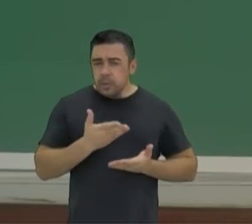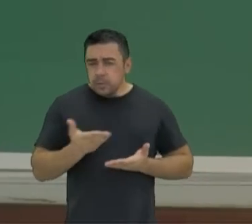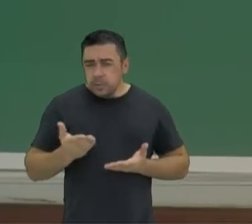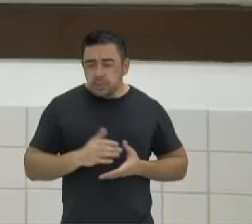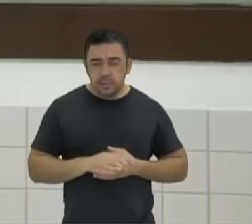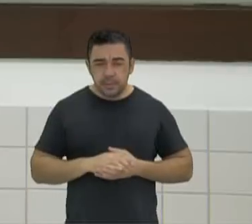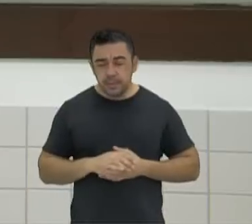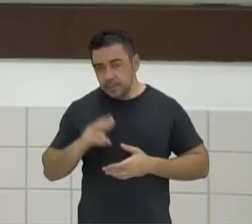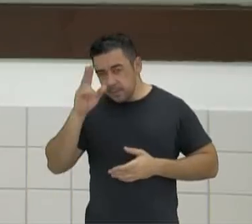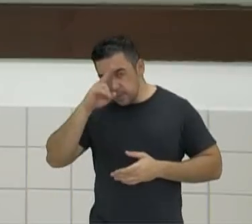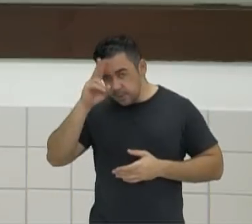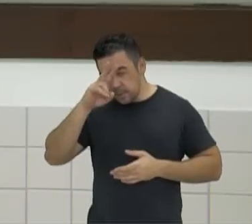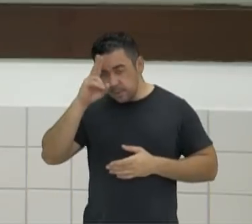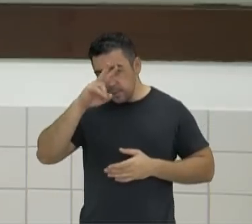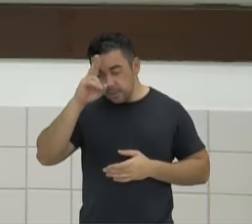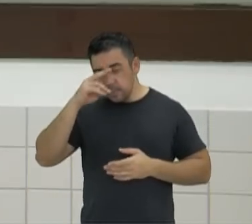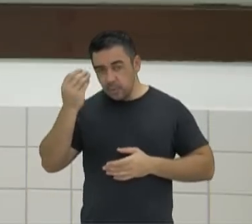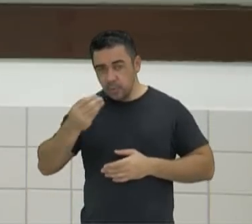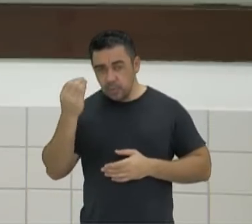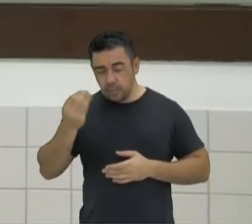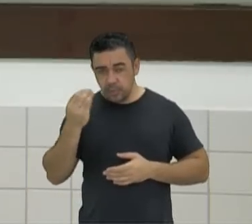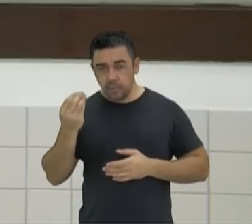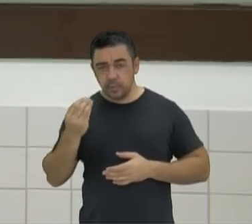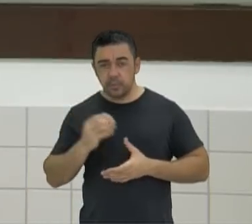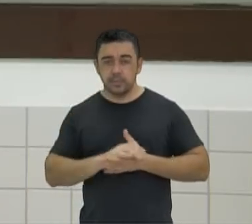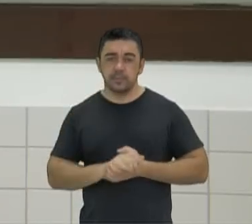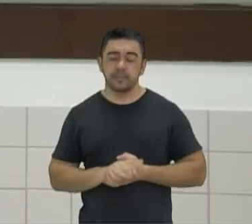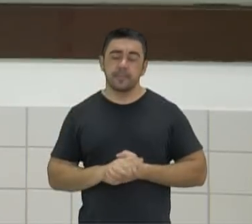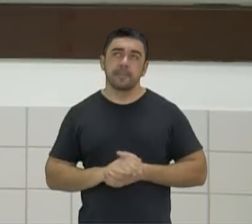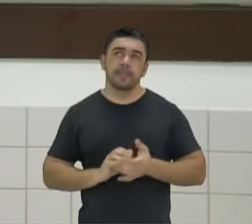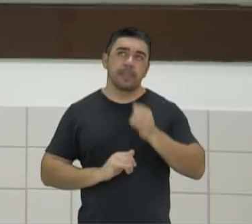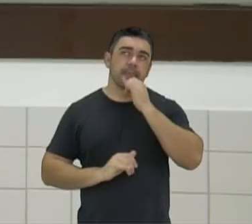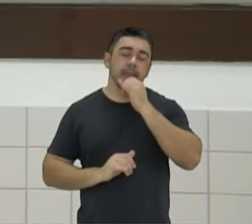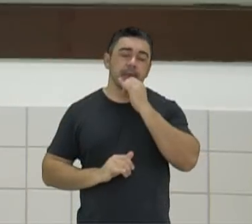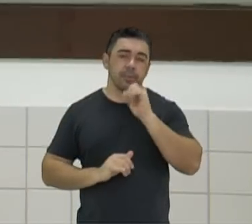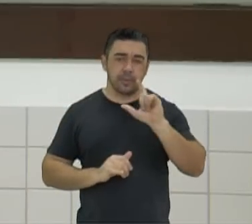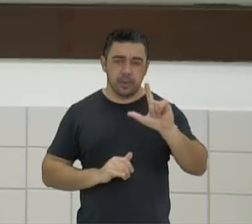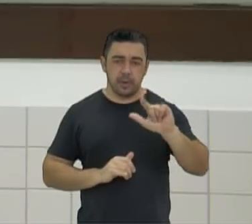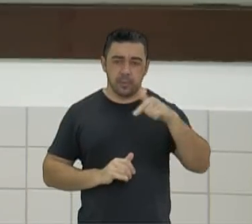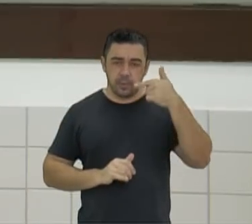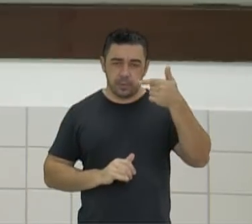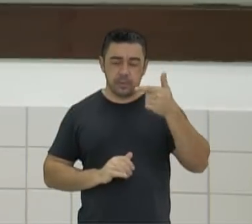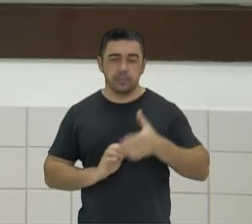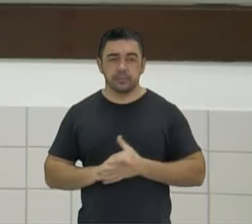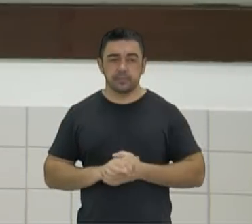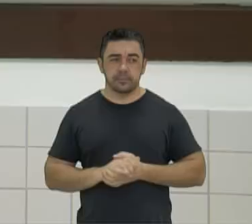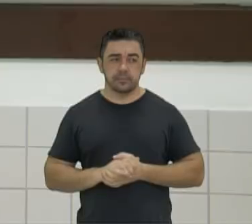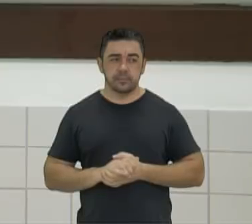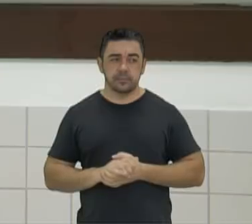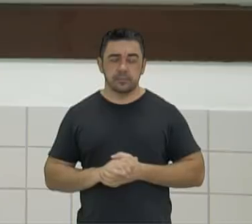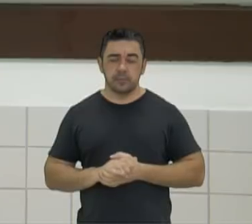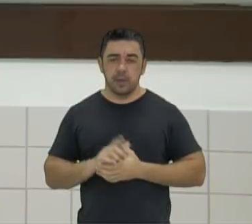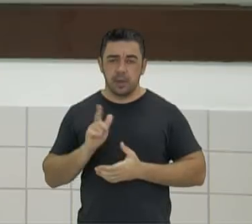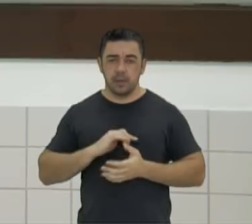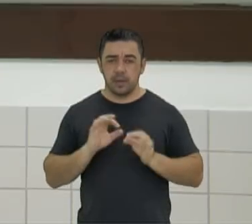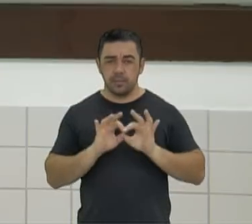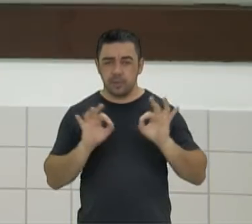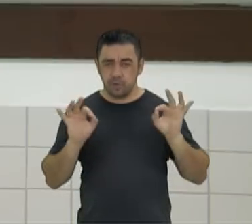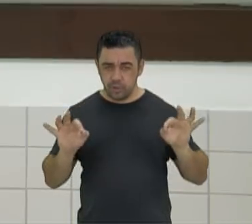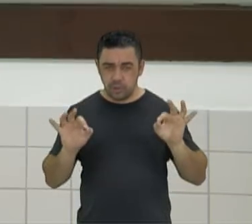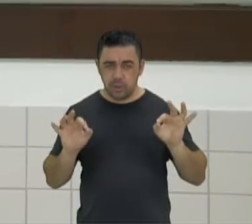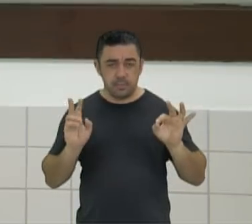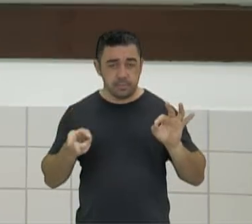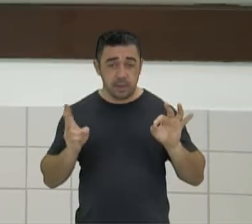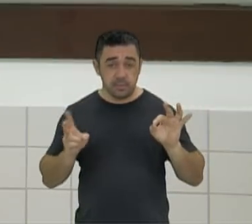potenciação? Lembra como é que resolve a potenciação? Se eu vou fazer lado ao quadrado, eu vou pegar a medida vezes a